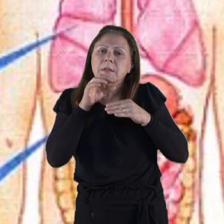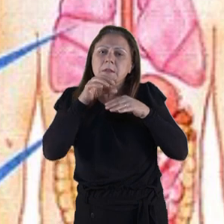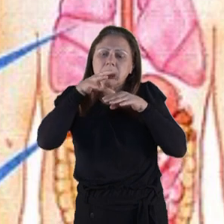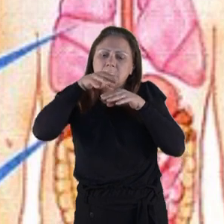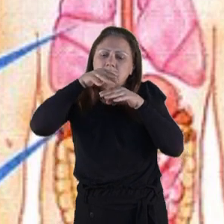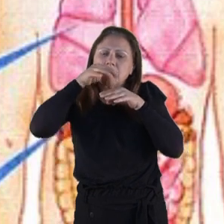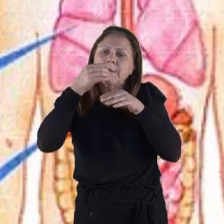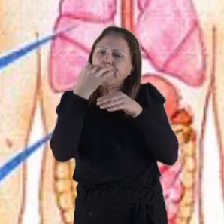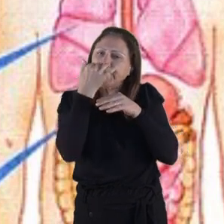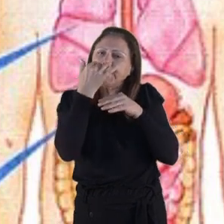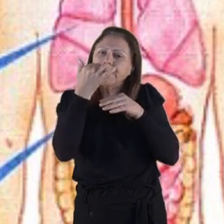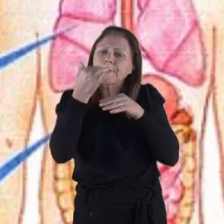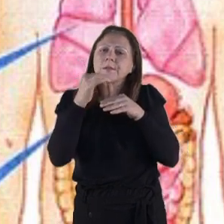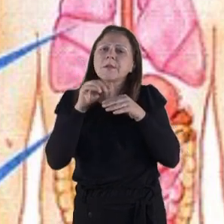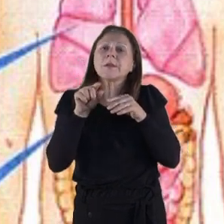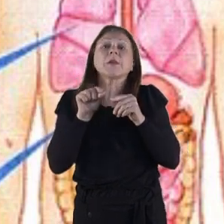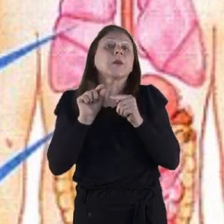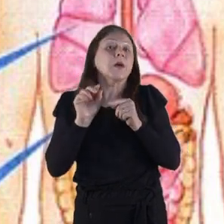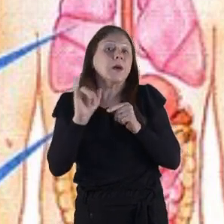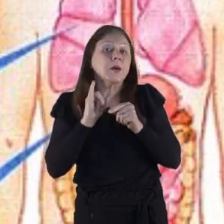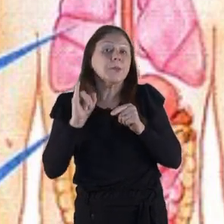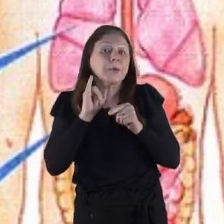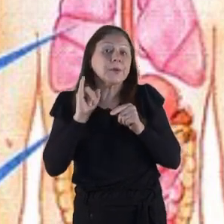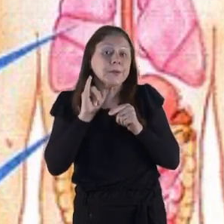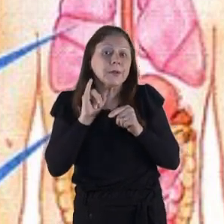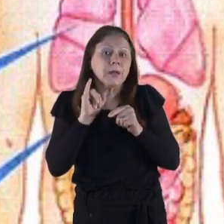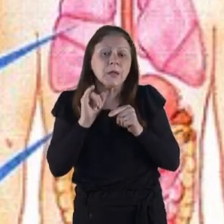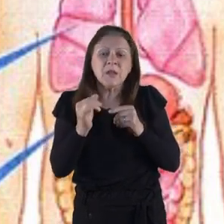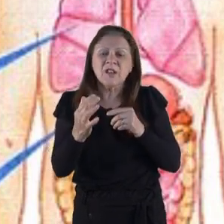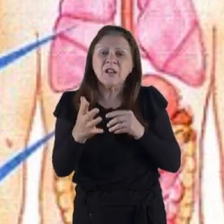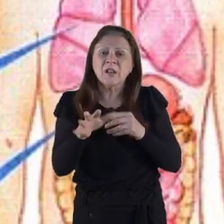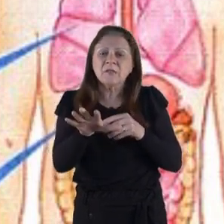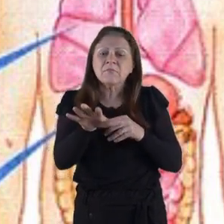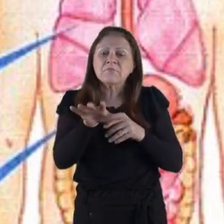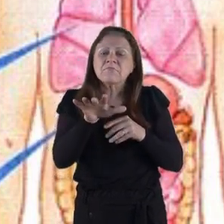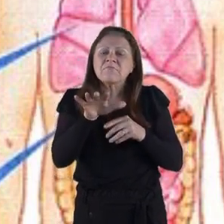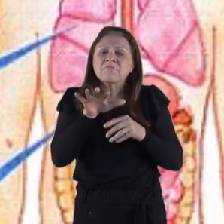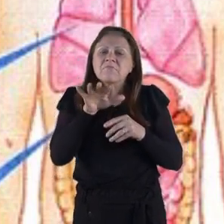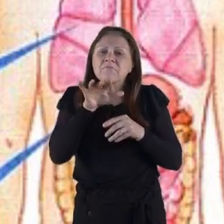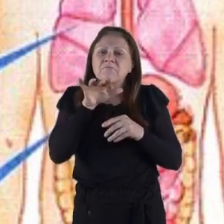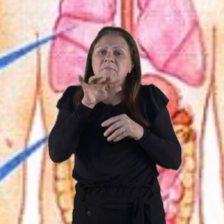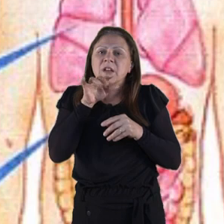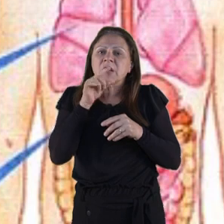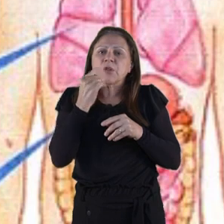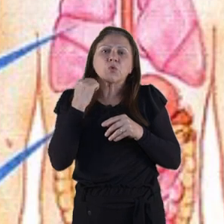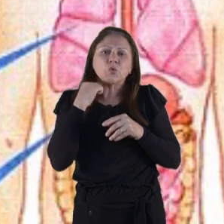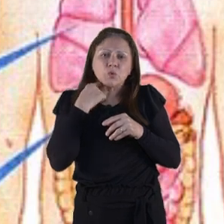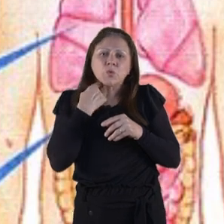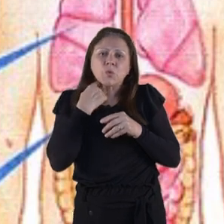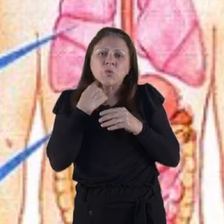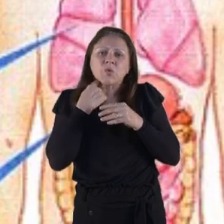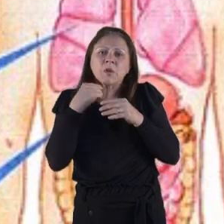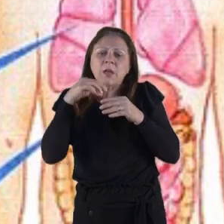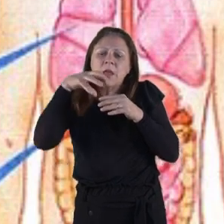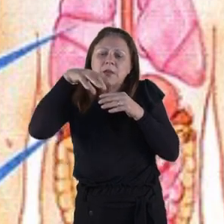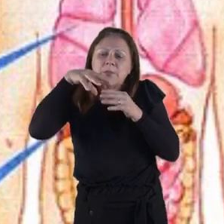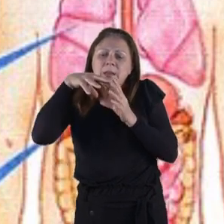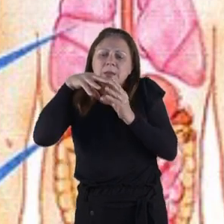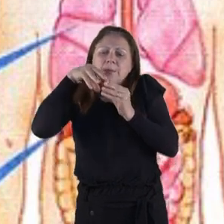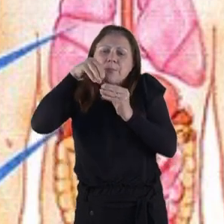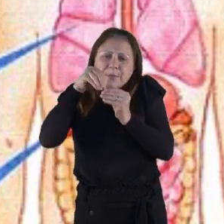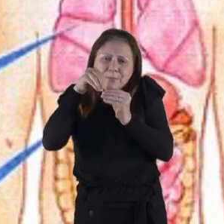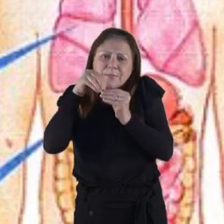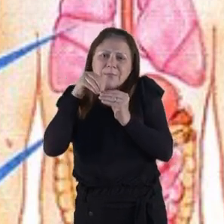Está vendo esses pelinhos em cima dele? Eles servem para capturar pequenas formas de poluição, pequenas